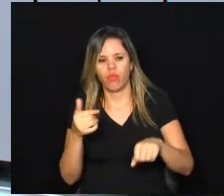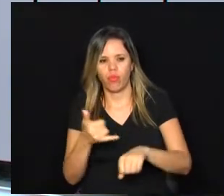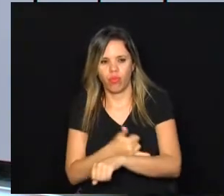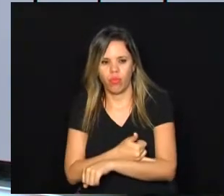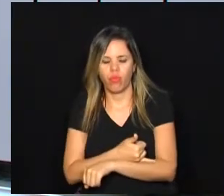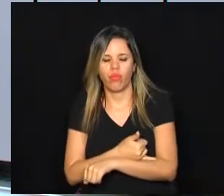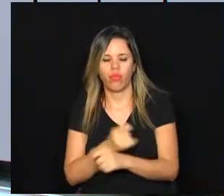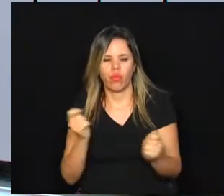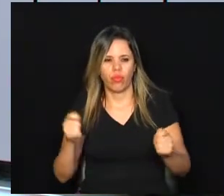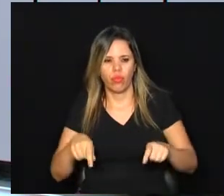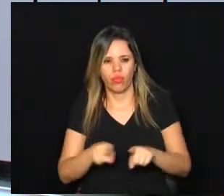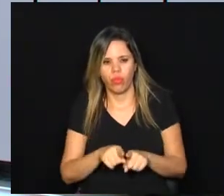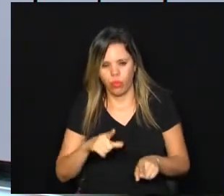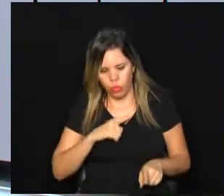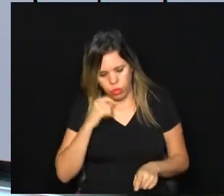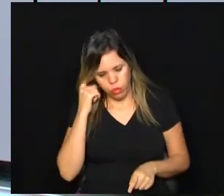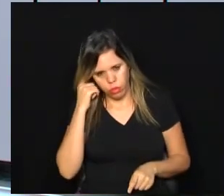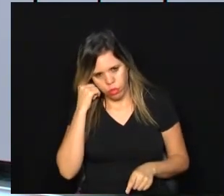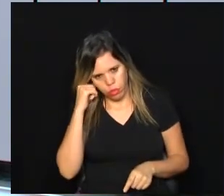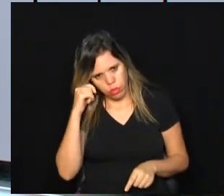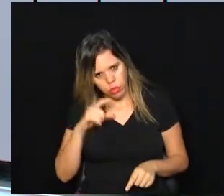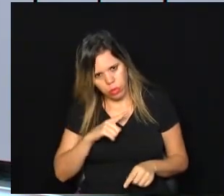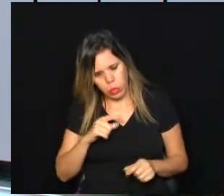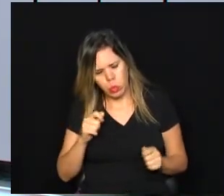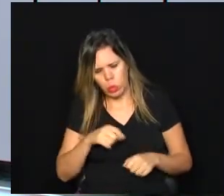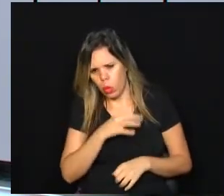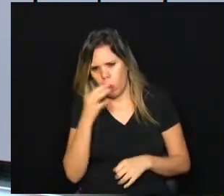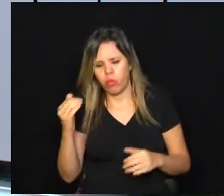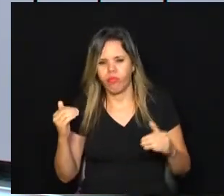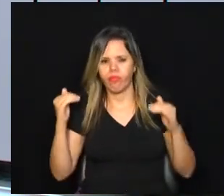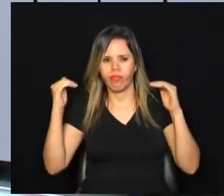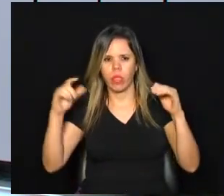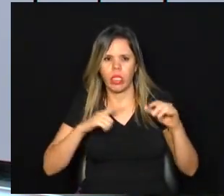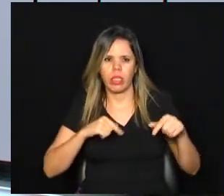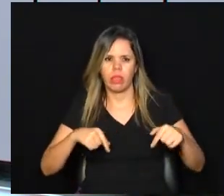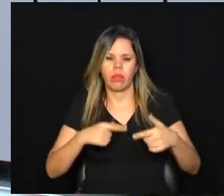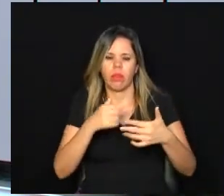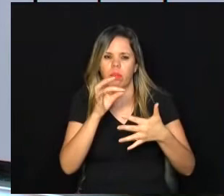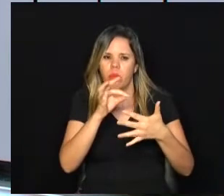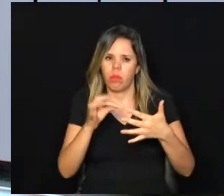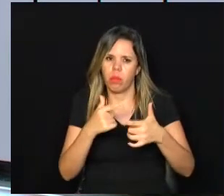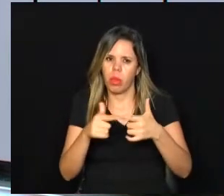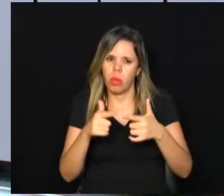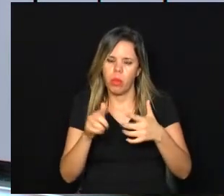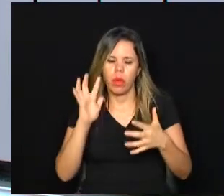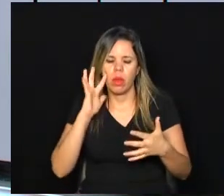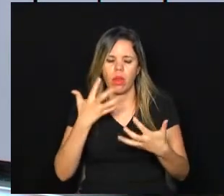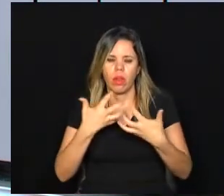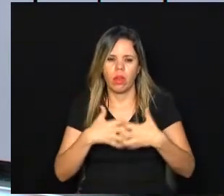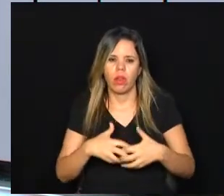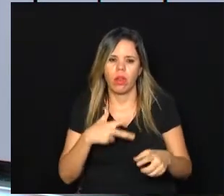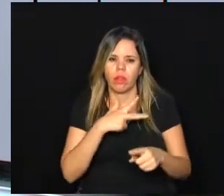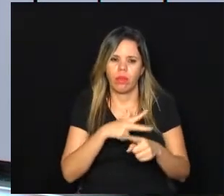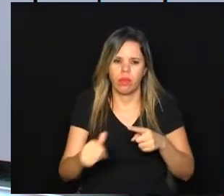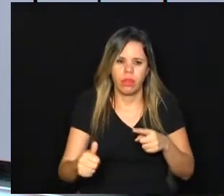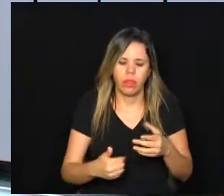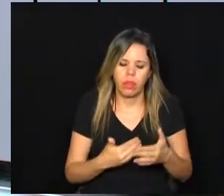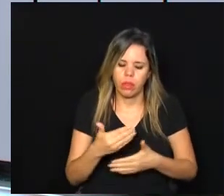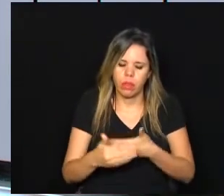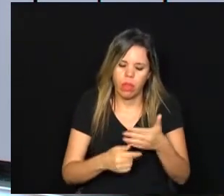até potencial que Campinas tem. Mas nós temos desafios ainda a serem vencidos, não